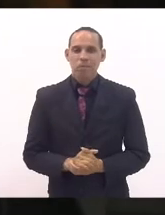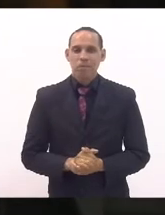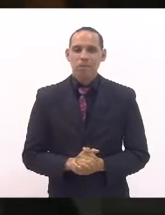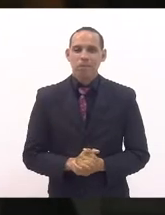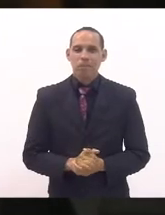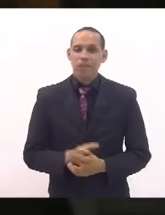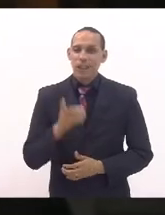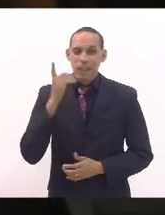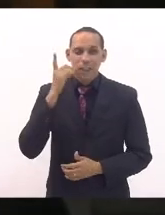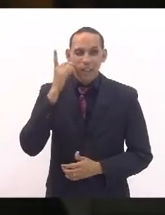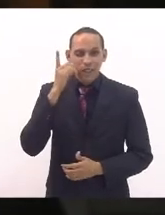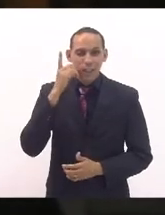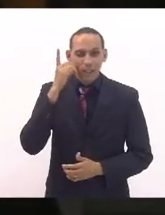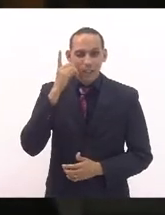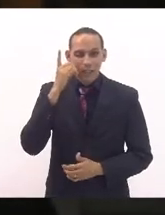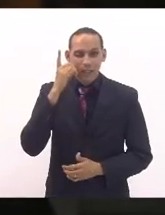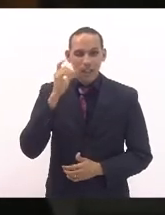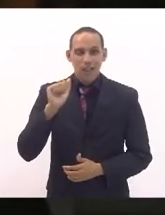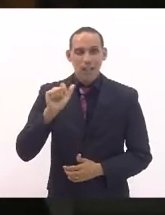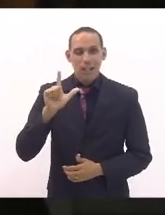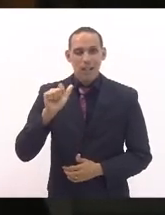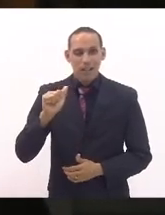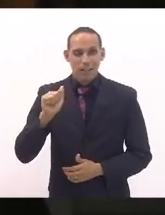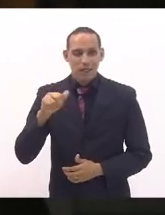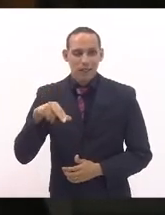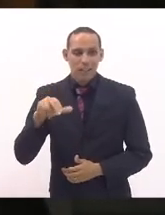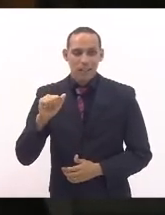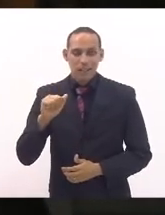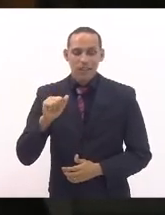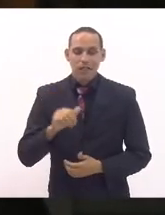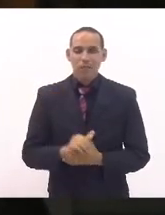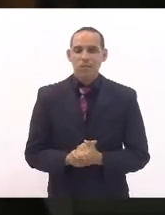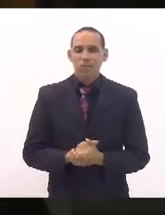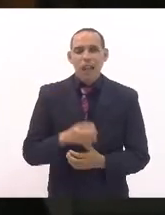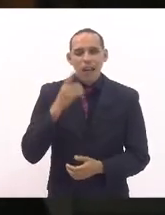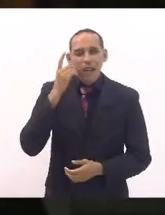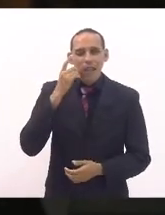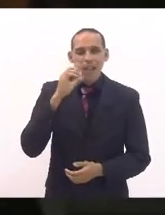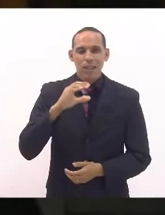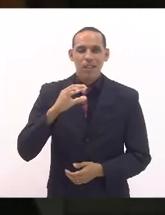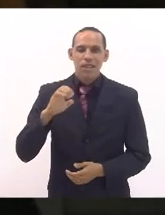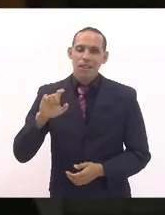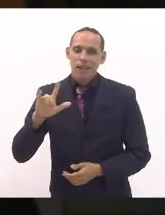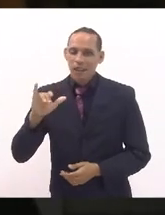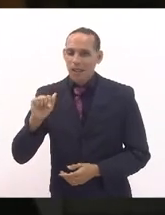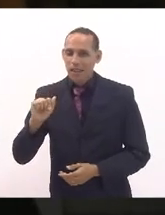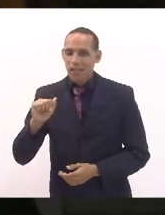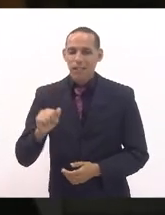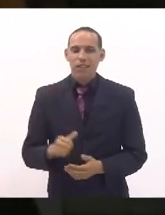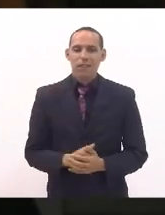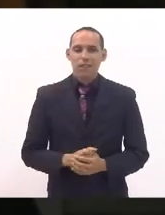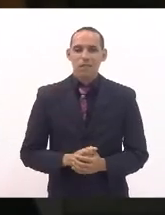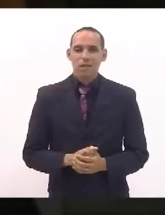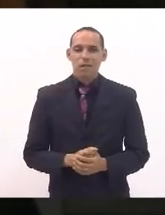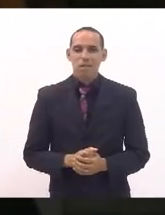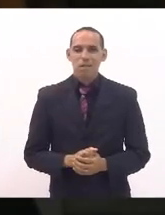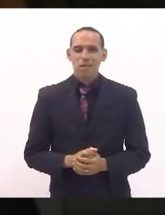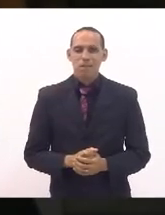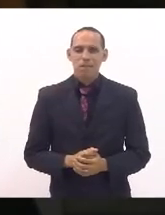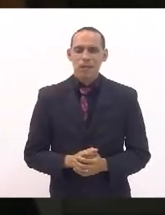senhora deputada Alana, senhora deputada Célia, que